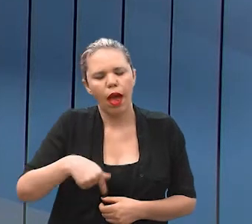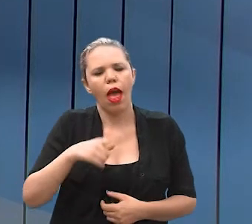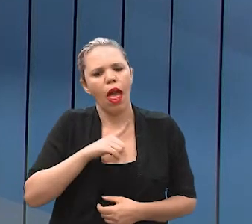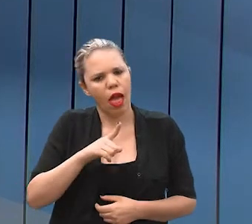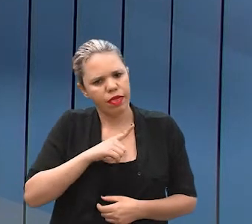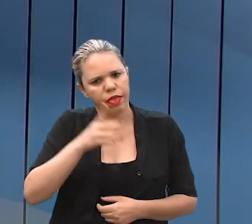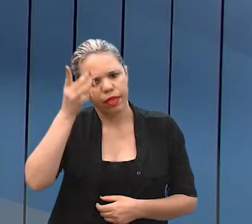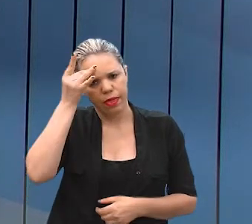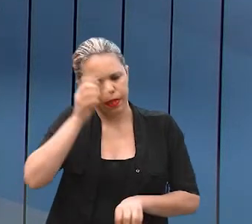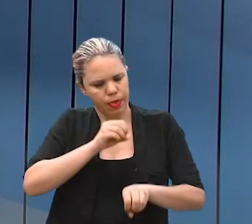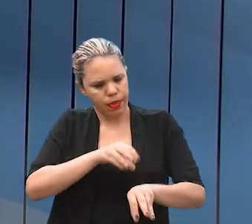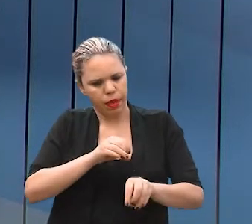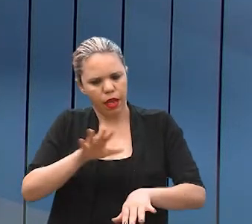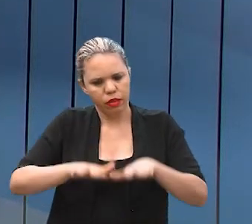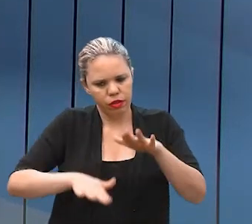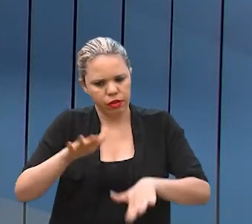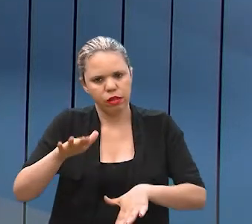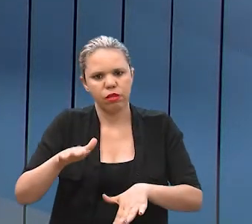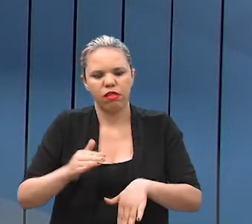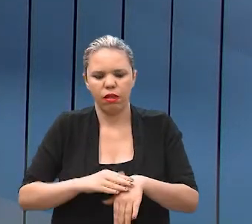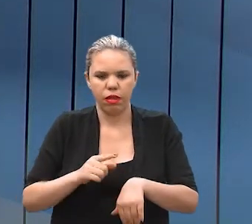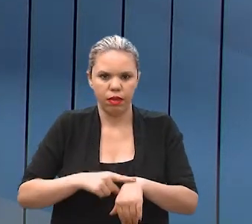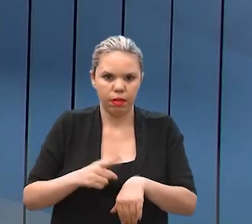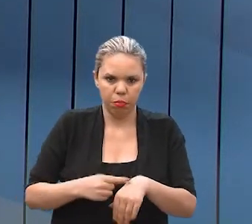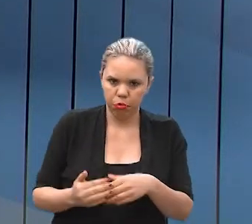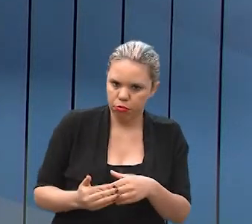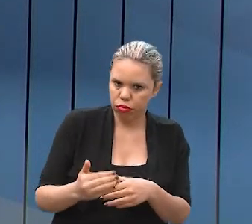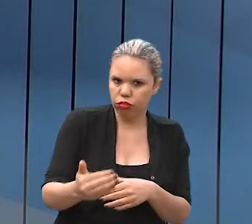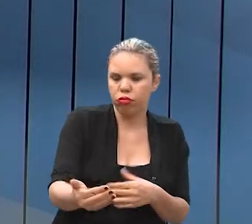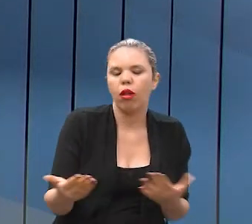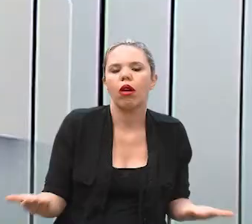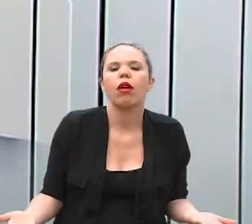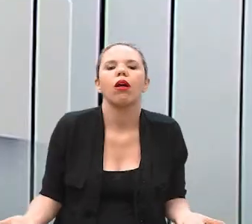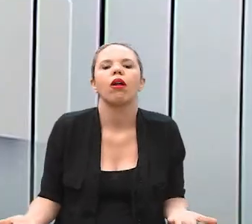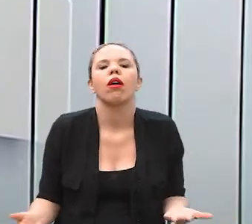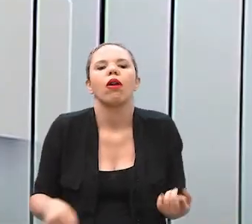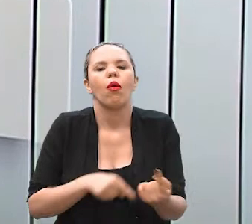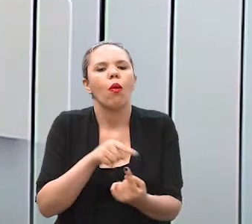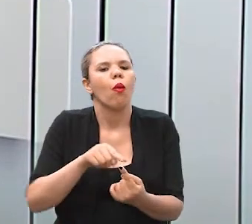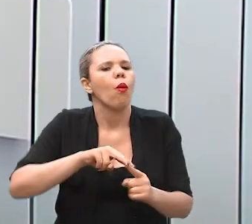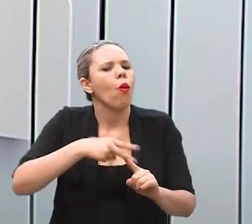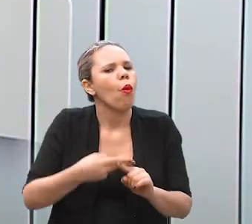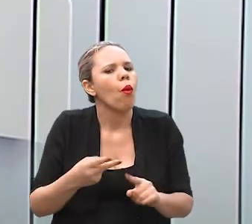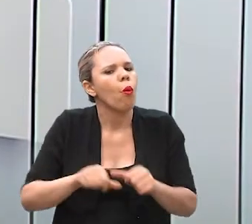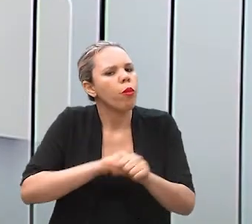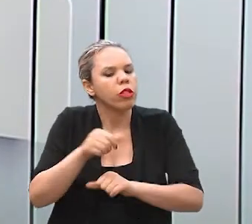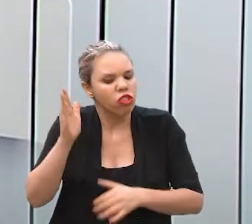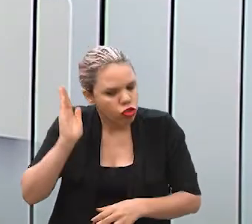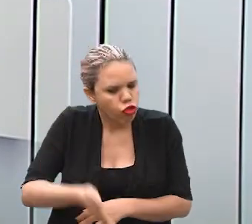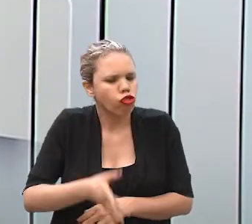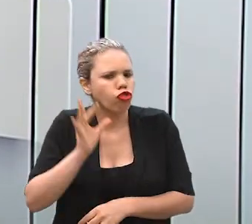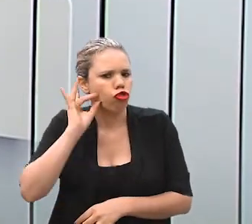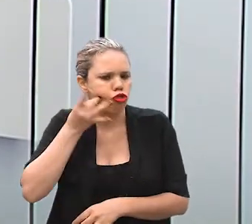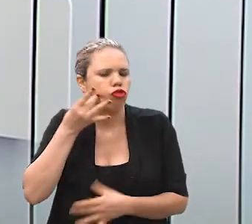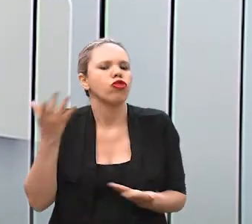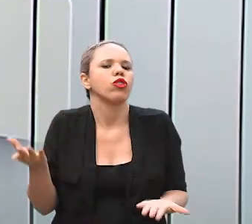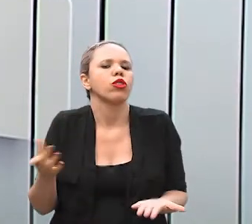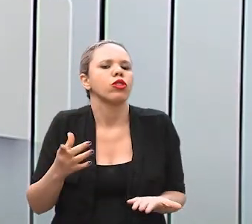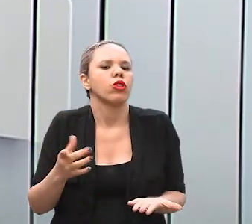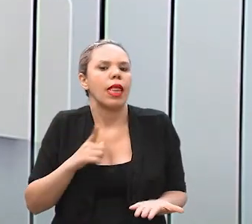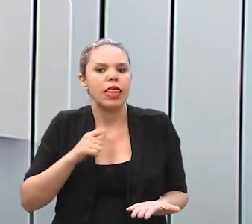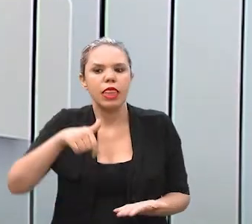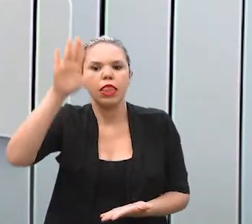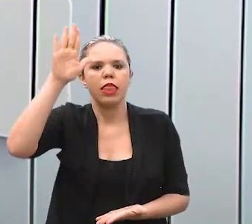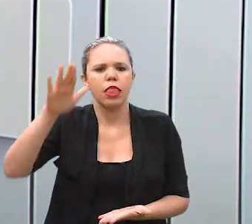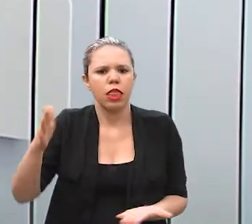mas muitas vezes, vereador, isso leva um tempo. Para uma medida para a gente mudar já esse panorama, é ter mais